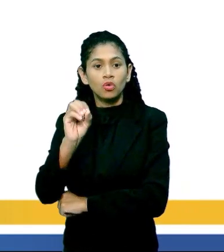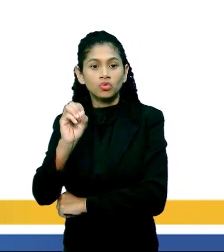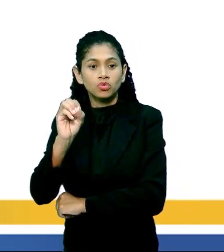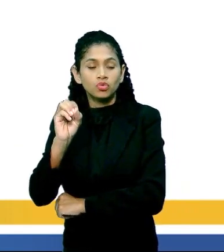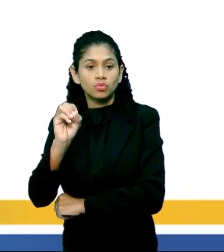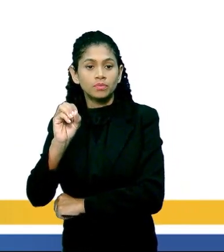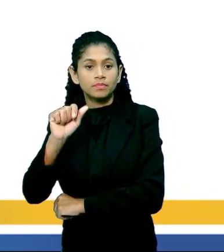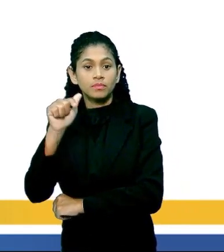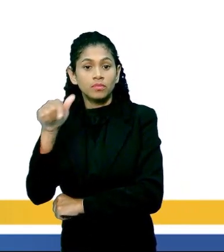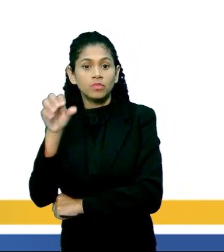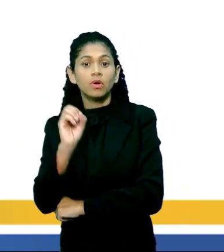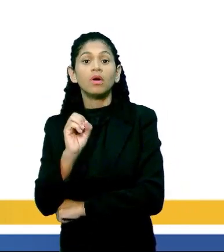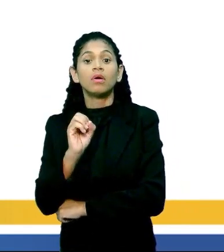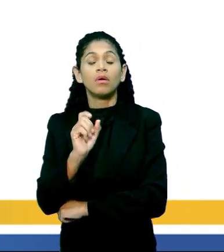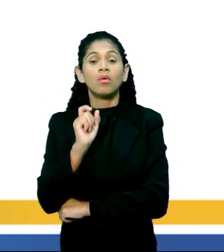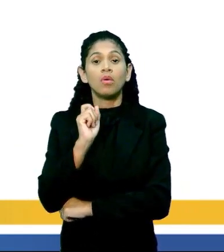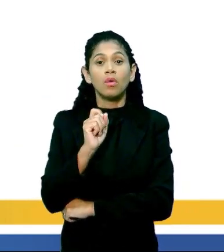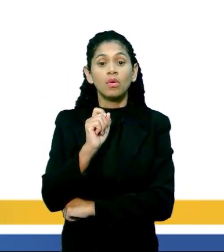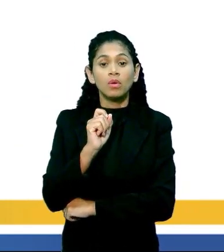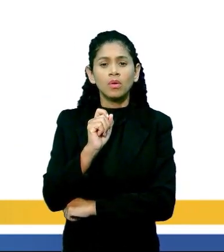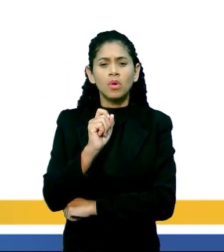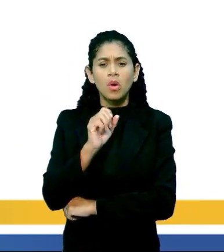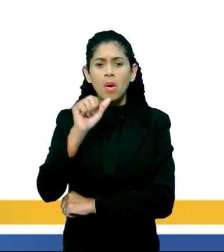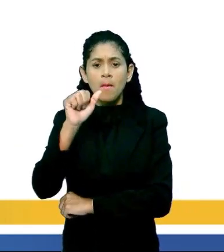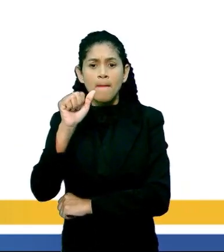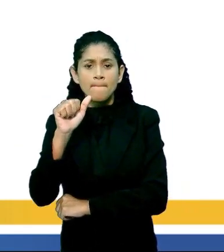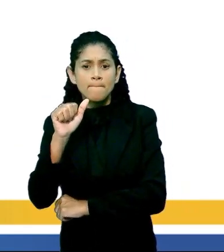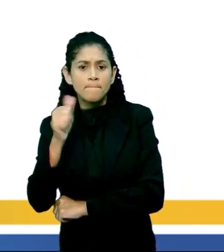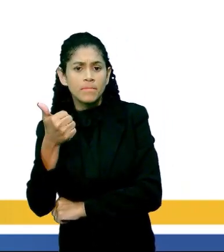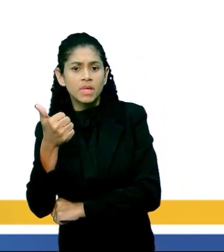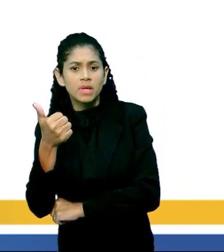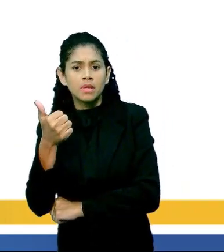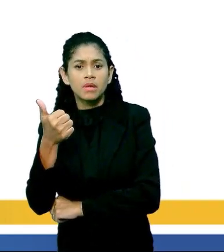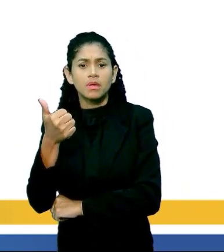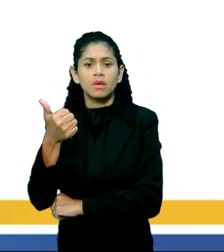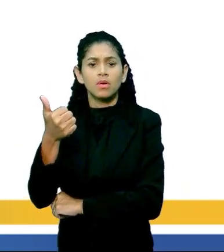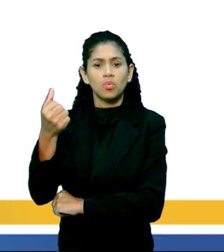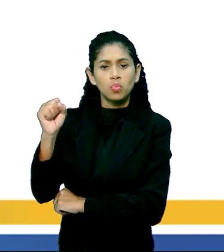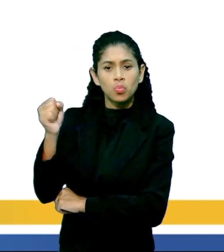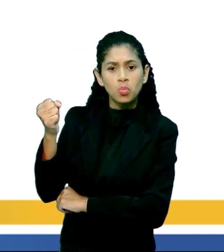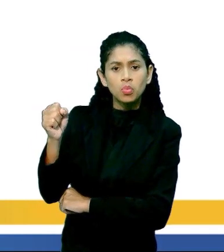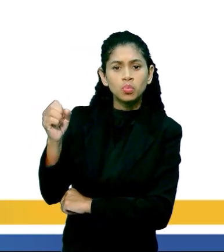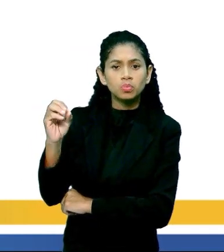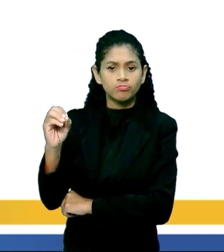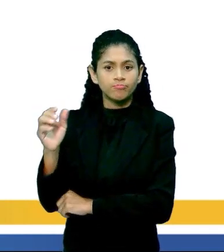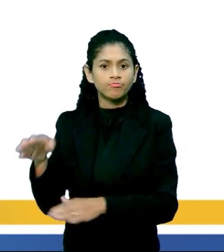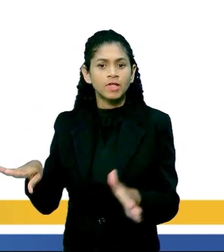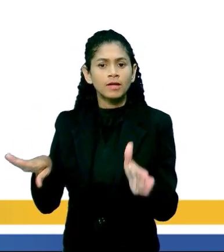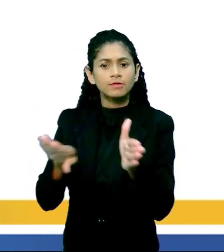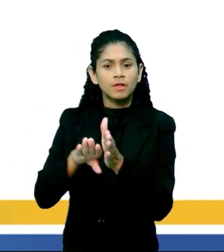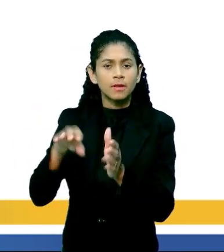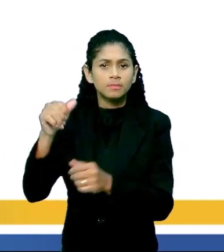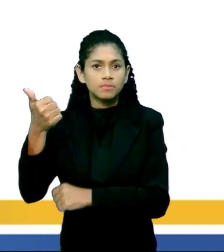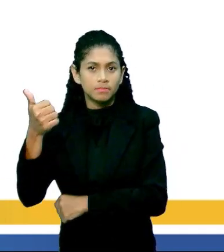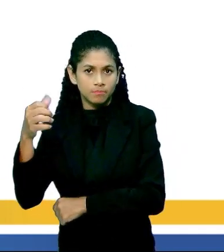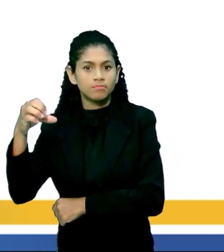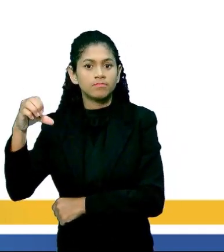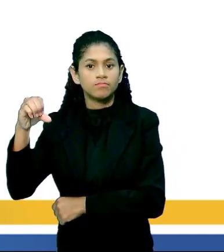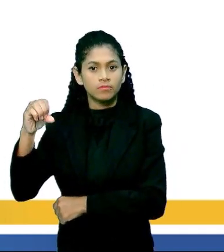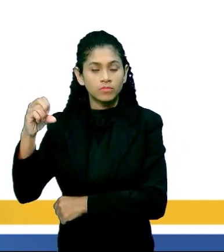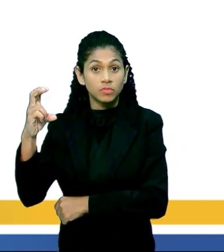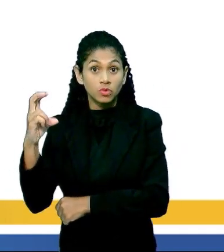uma produção aí de 1900, enfim, ele tem uma produção literária muito boa e que já é